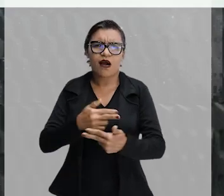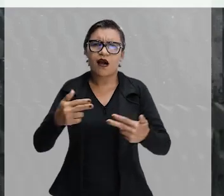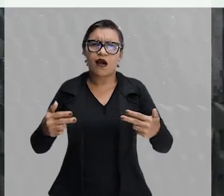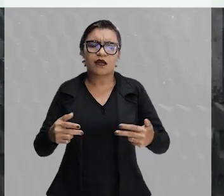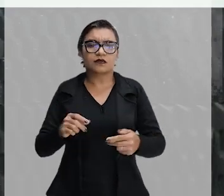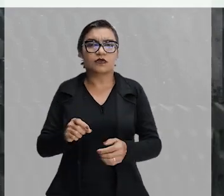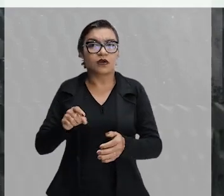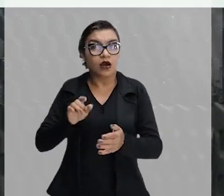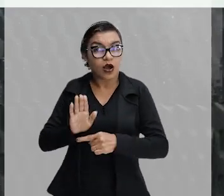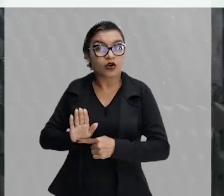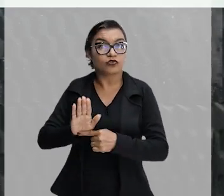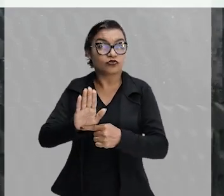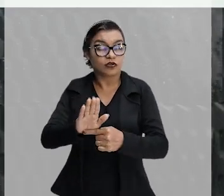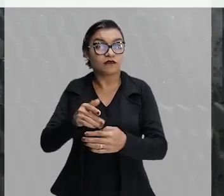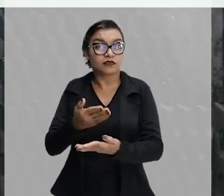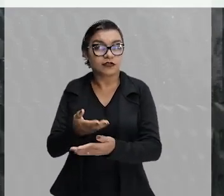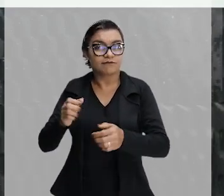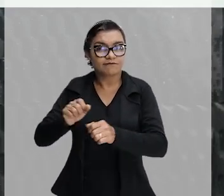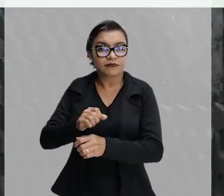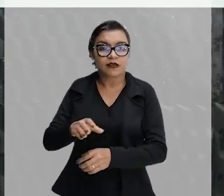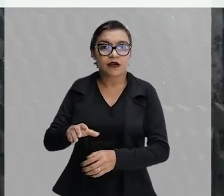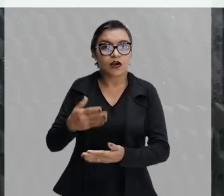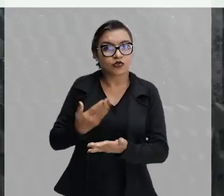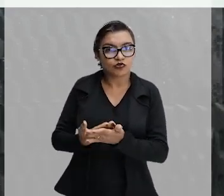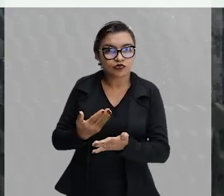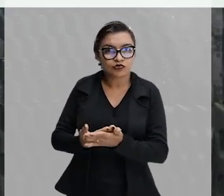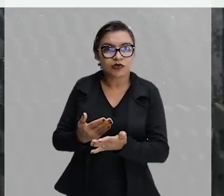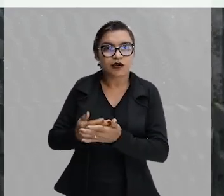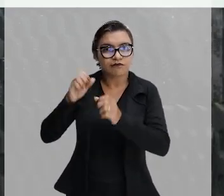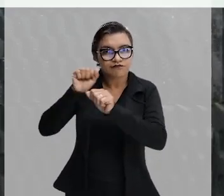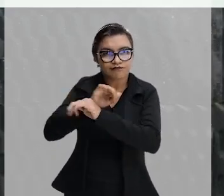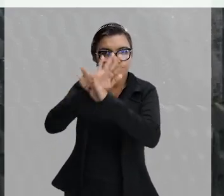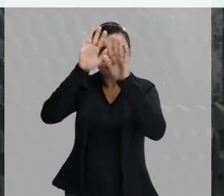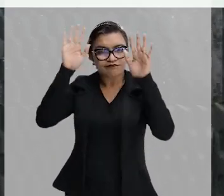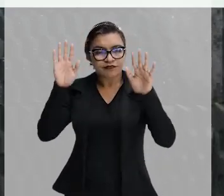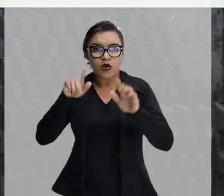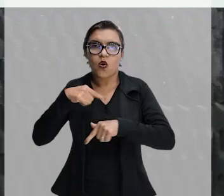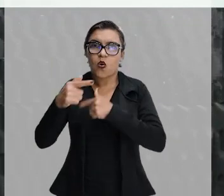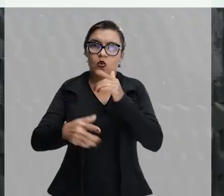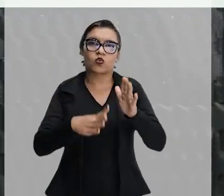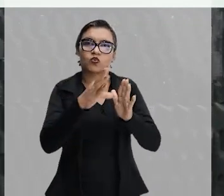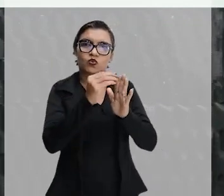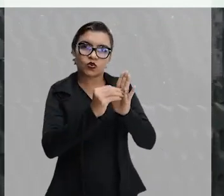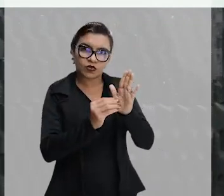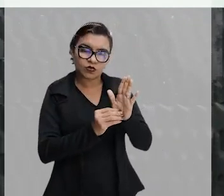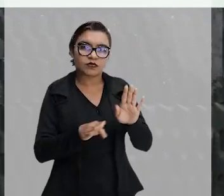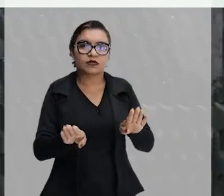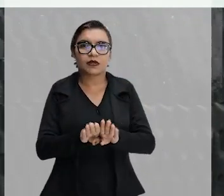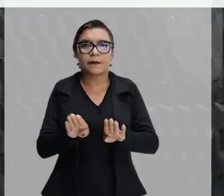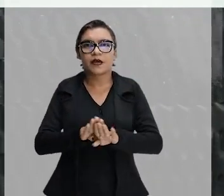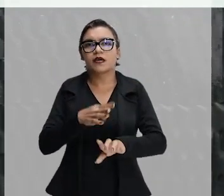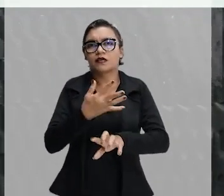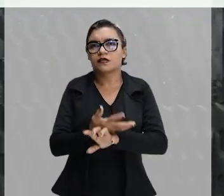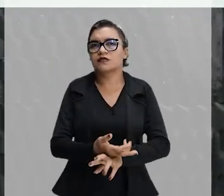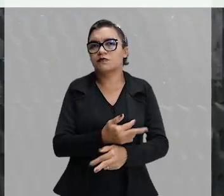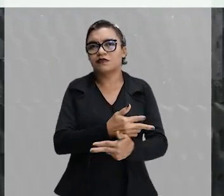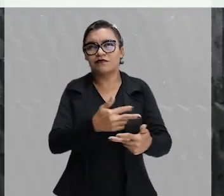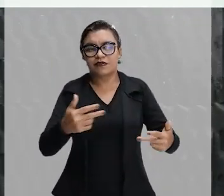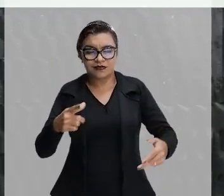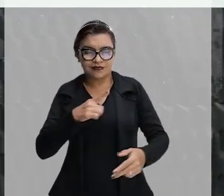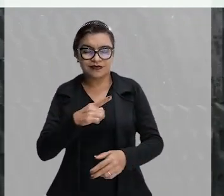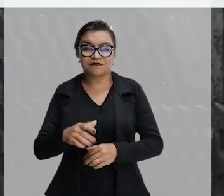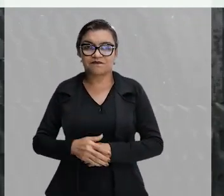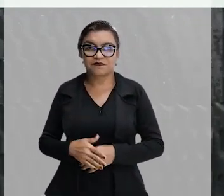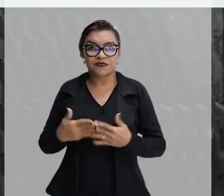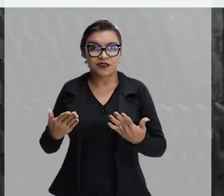vai lhe ajudar quanto a este conteúdo e os demais conteúdos e também outras disciplinas, tá ok?